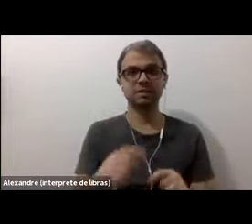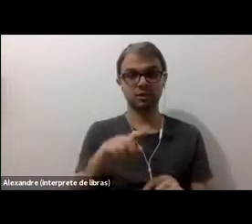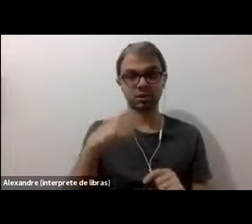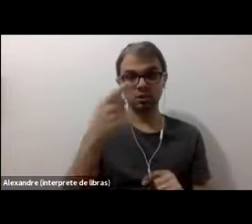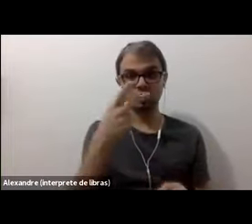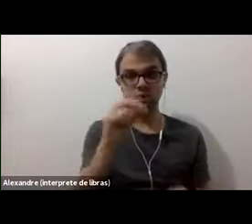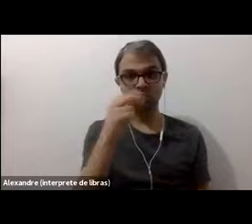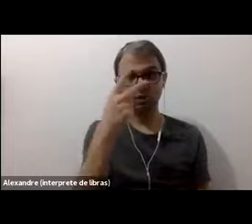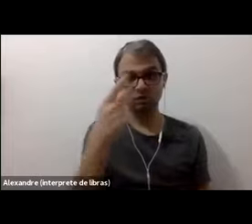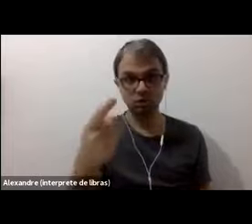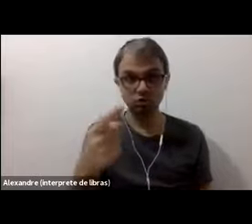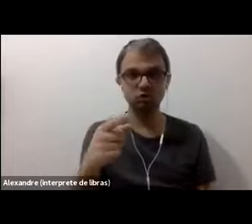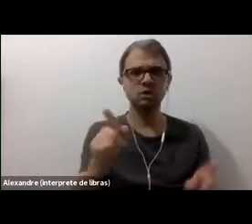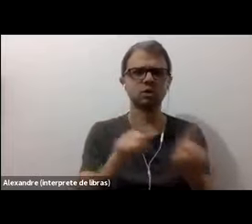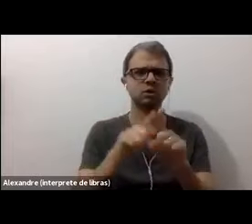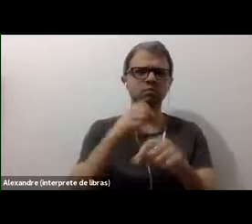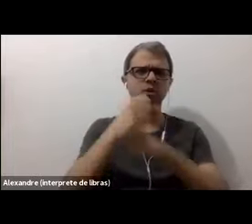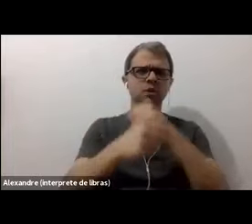todos os anos.